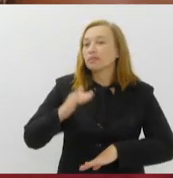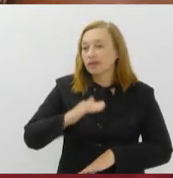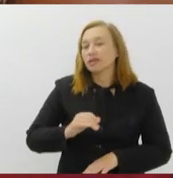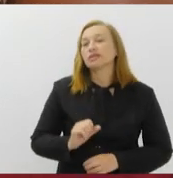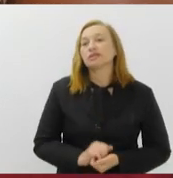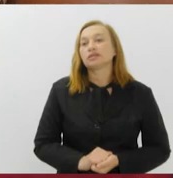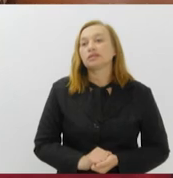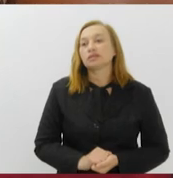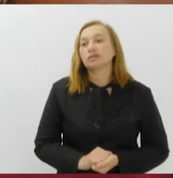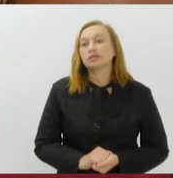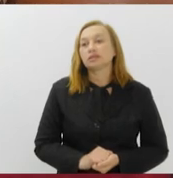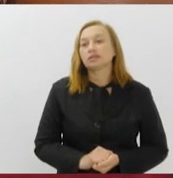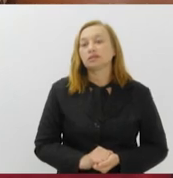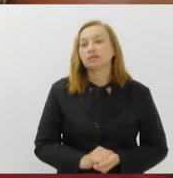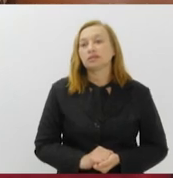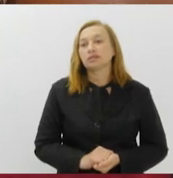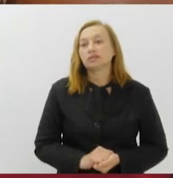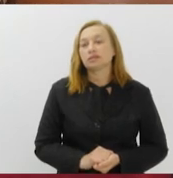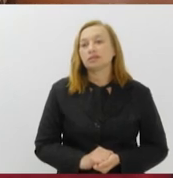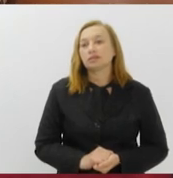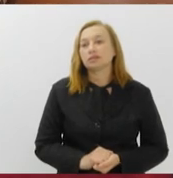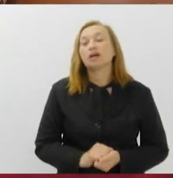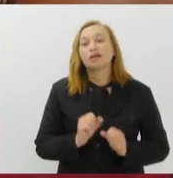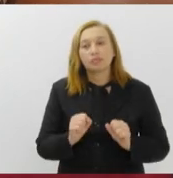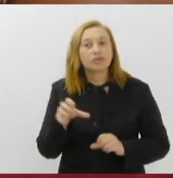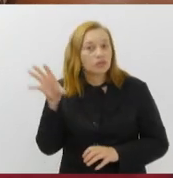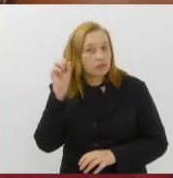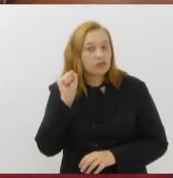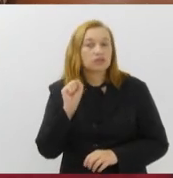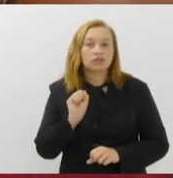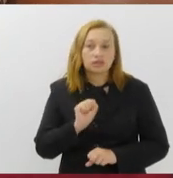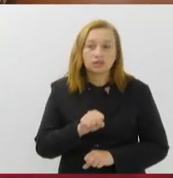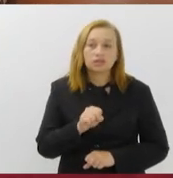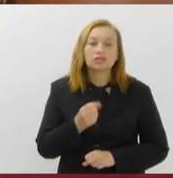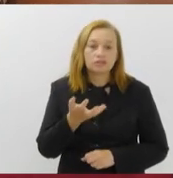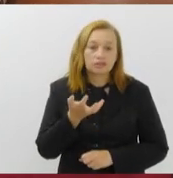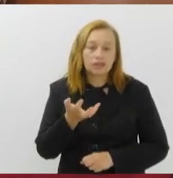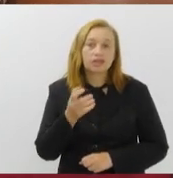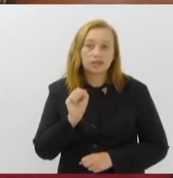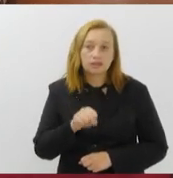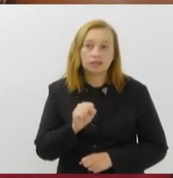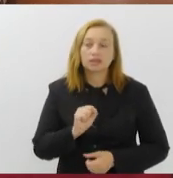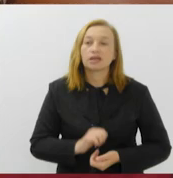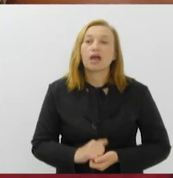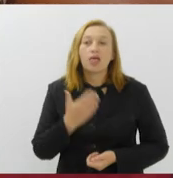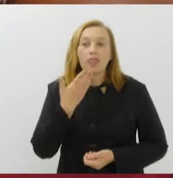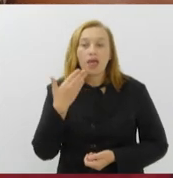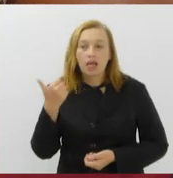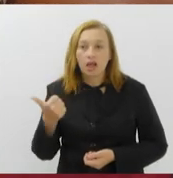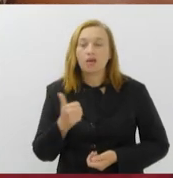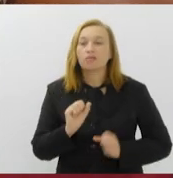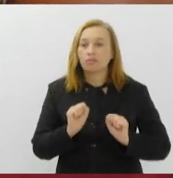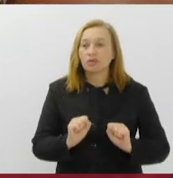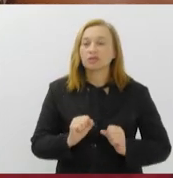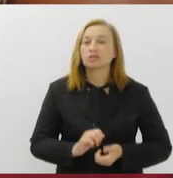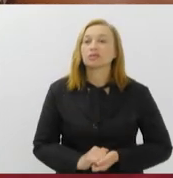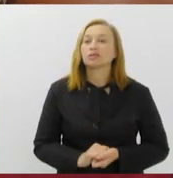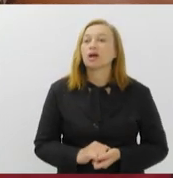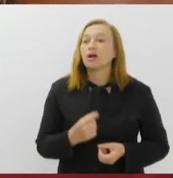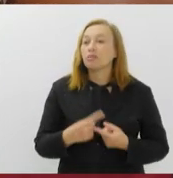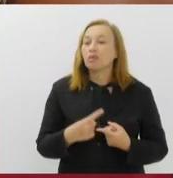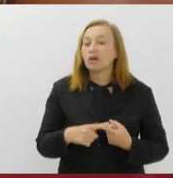entendeu? E a gente pode ser ouvida. E a gente quer ser ouvida na melhor maneira que a gente pode. Porque é